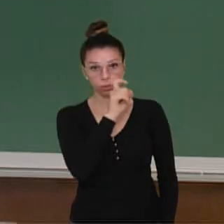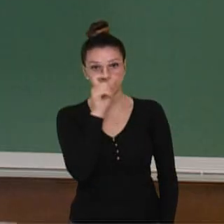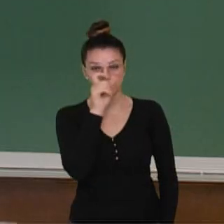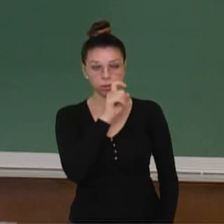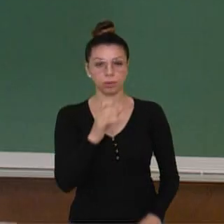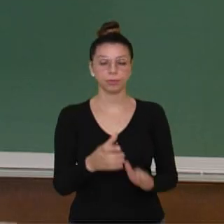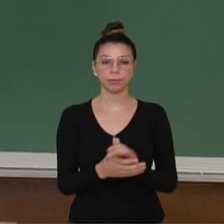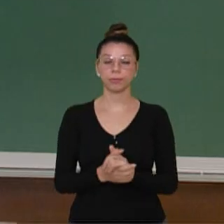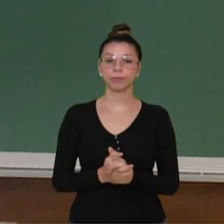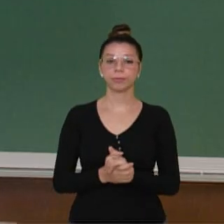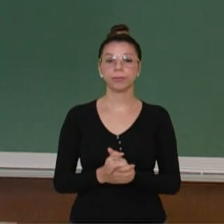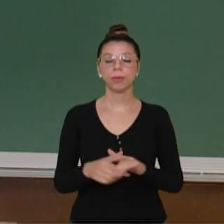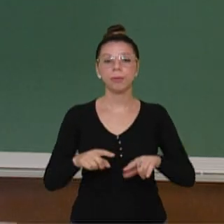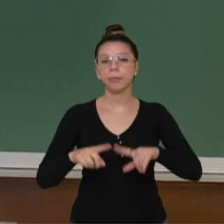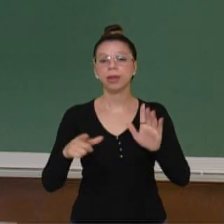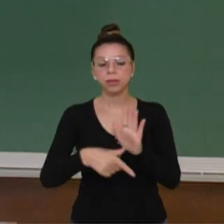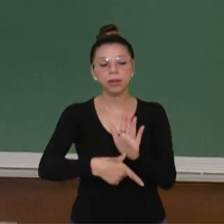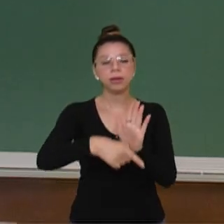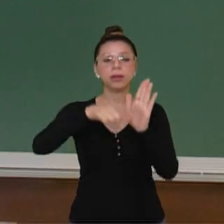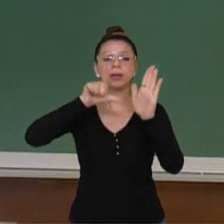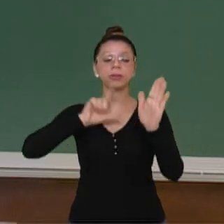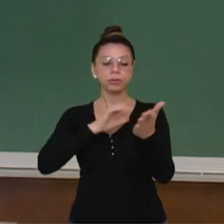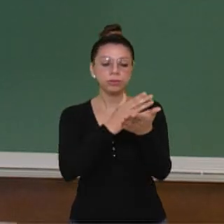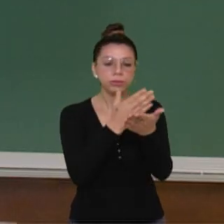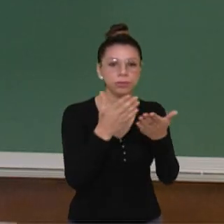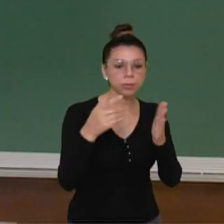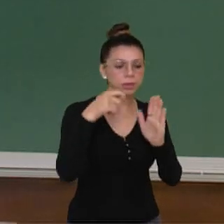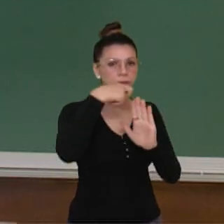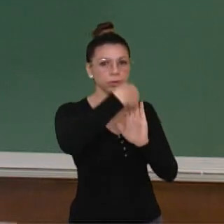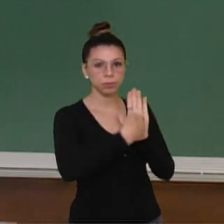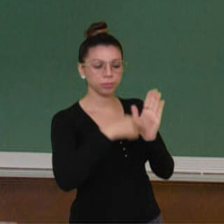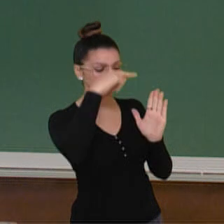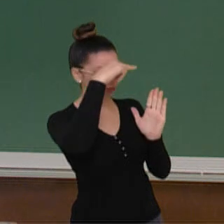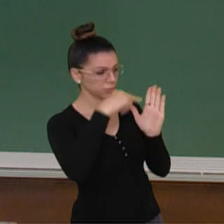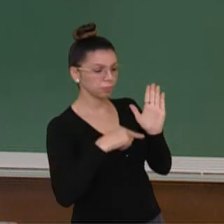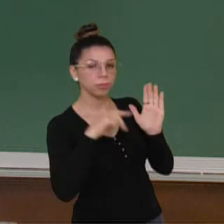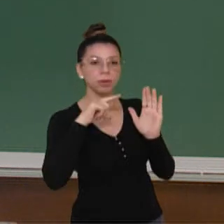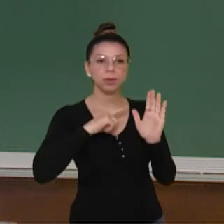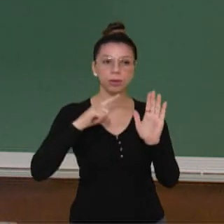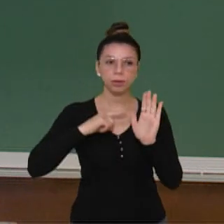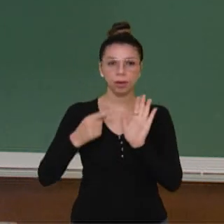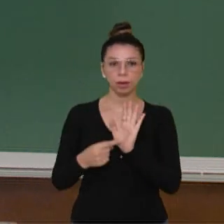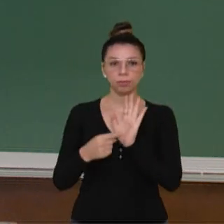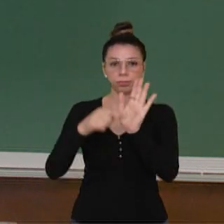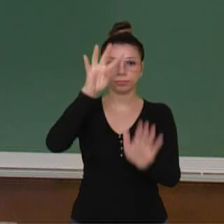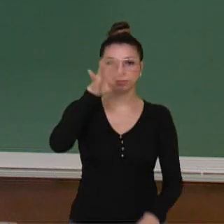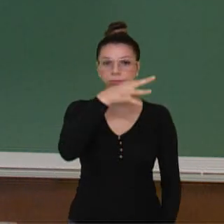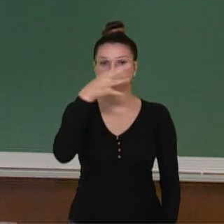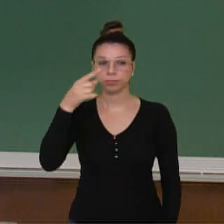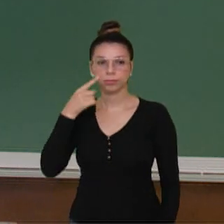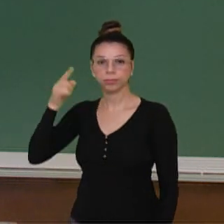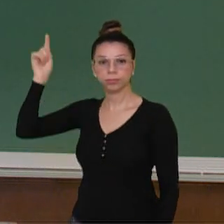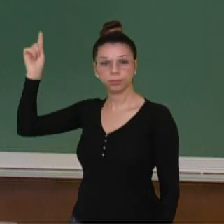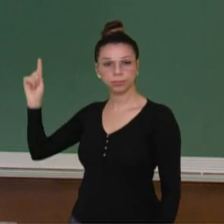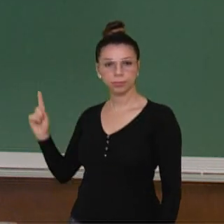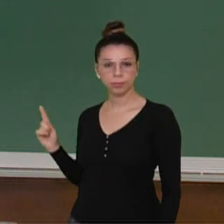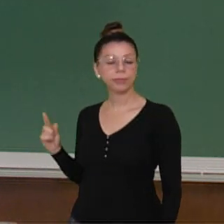Antes de nós iniciarmos a leitura do texto, eu trouxe esse quadro aqui para que a gente